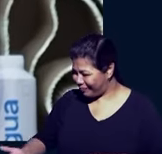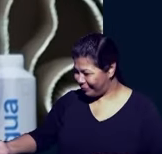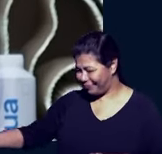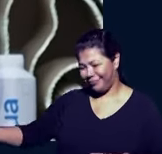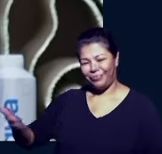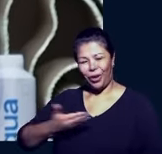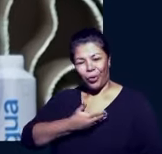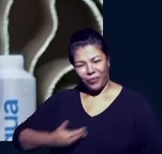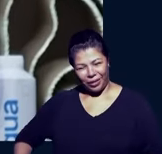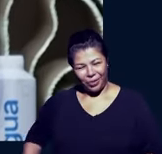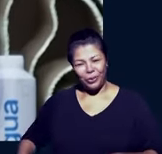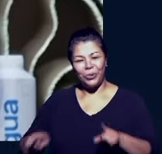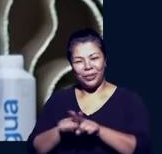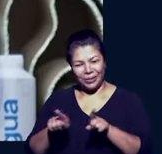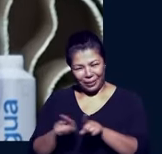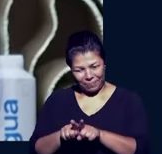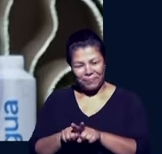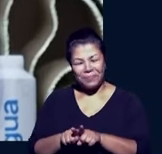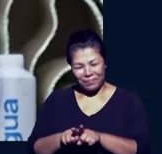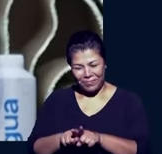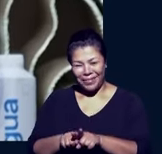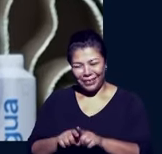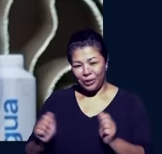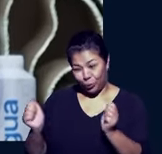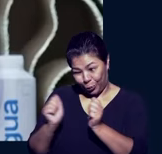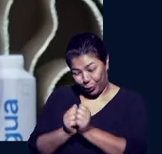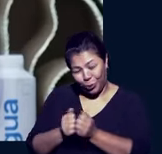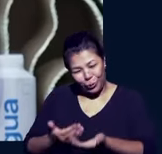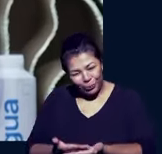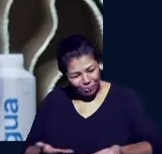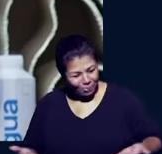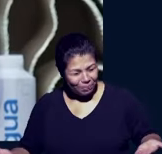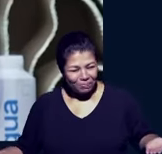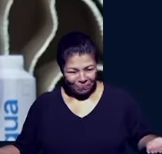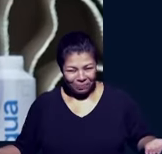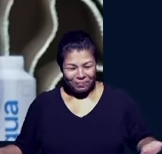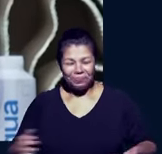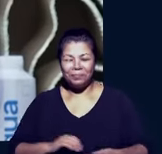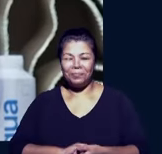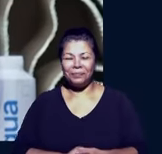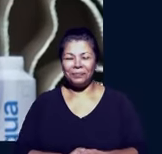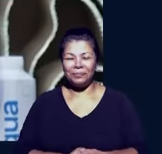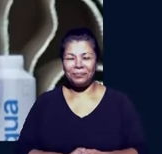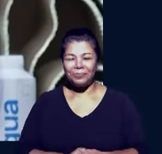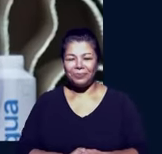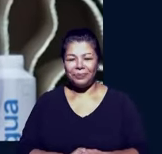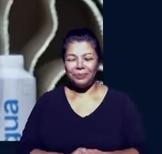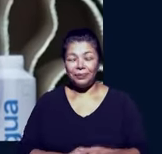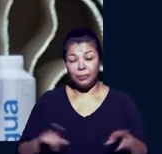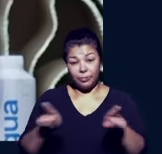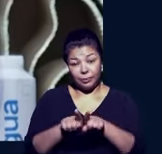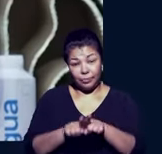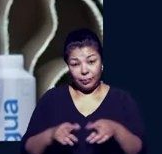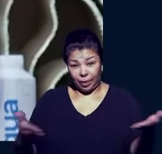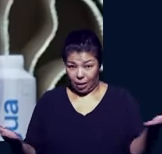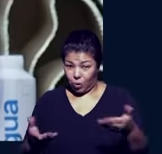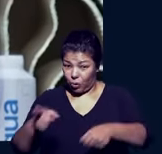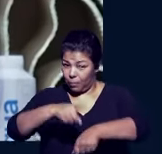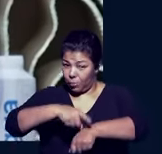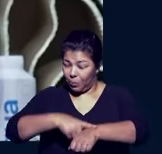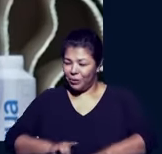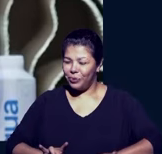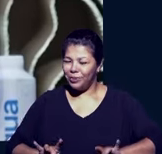que me dão oportunidade de dividir esse painel Renato tarcis Cláudio Este é um momento muito